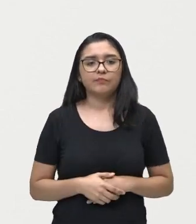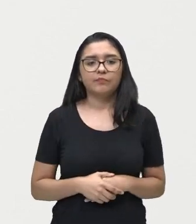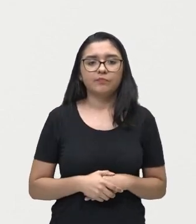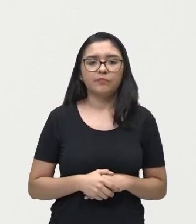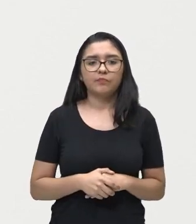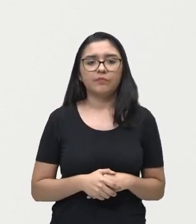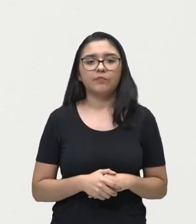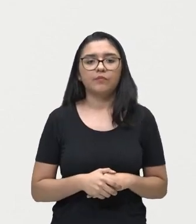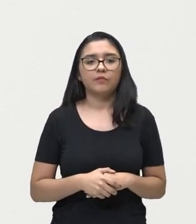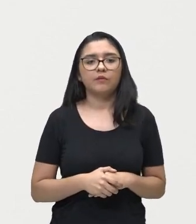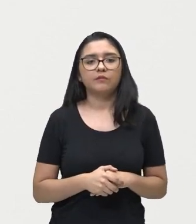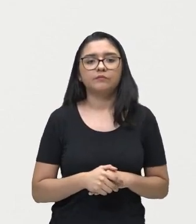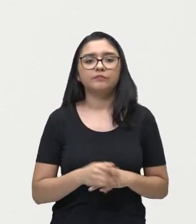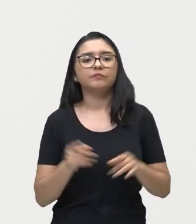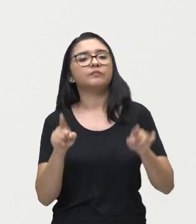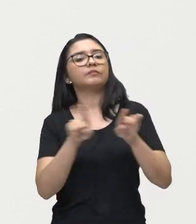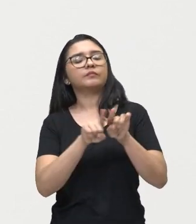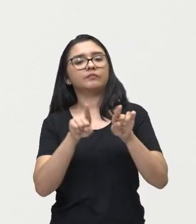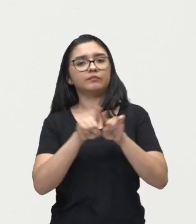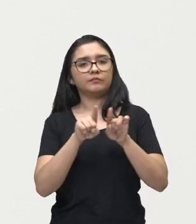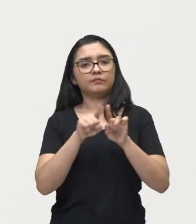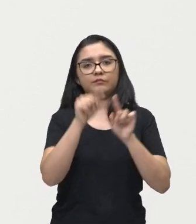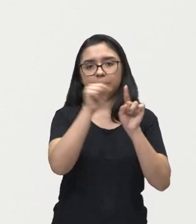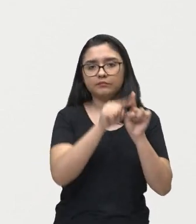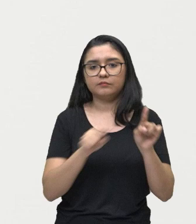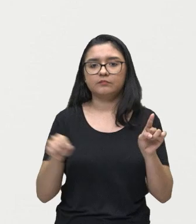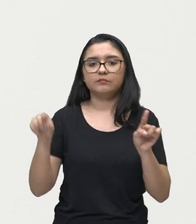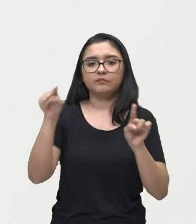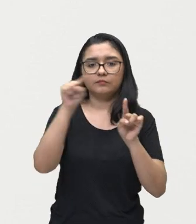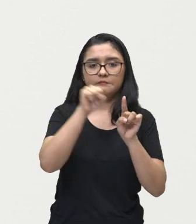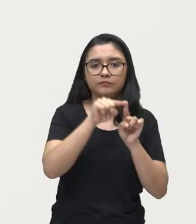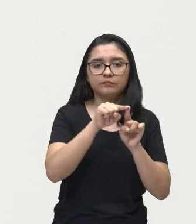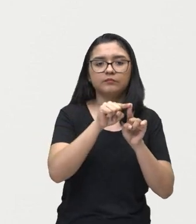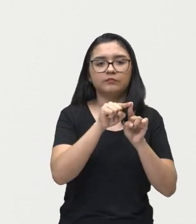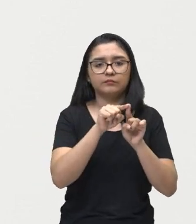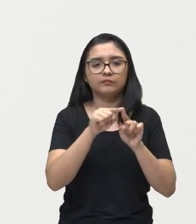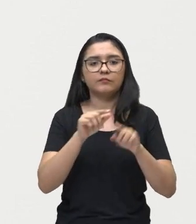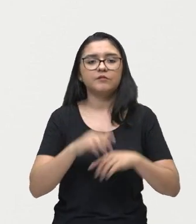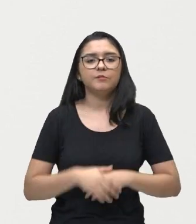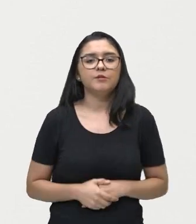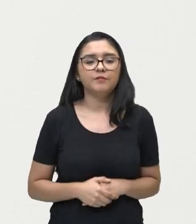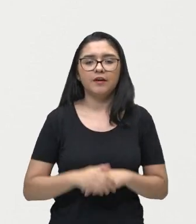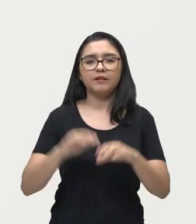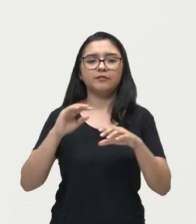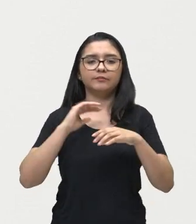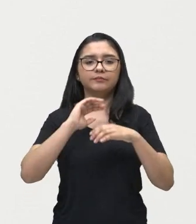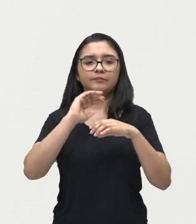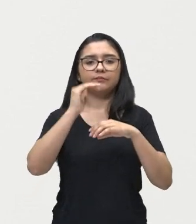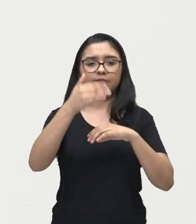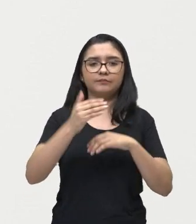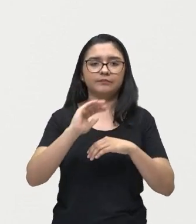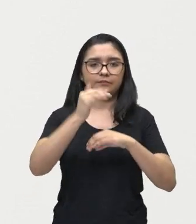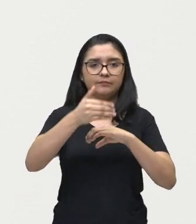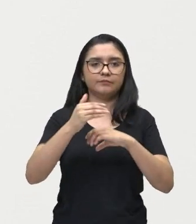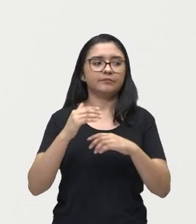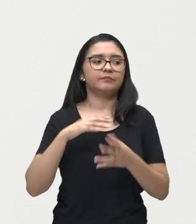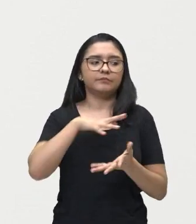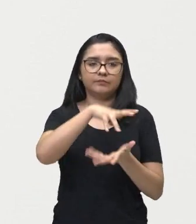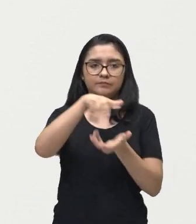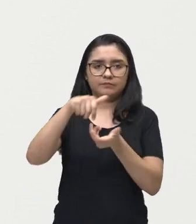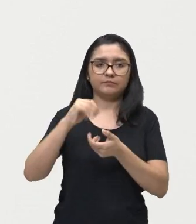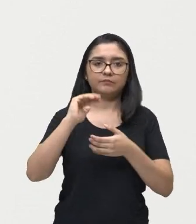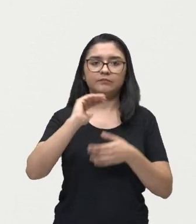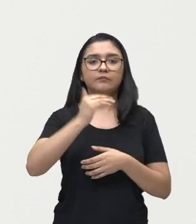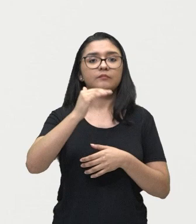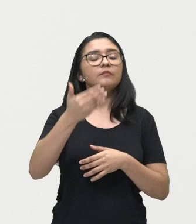E na convecção térmica, para as correntes de ar atmosférico, também ocorre essas